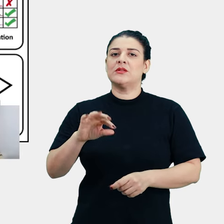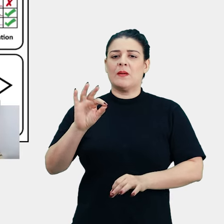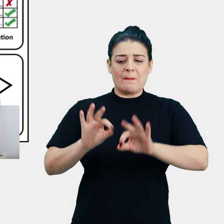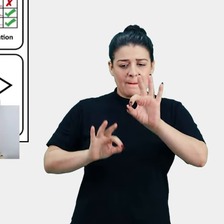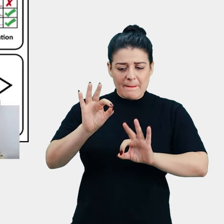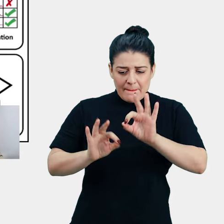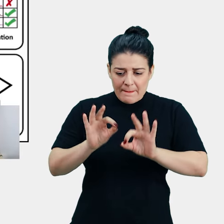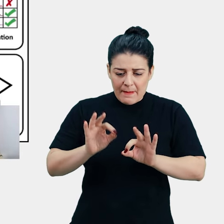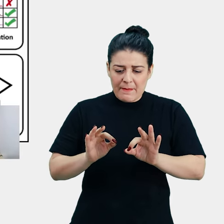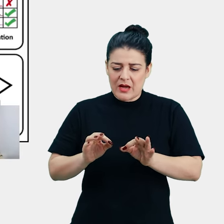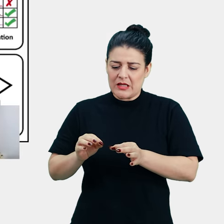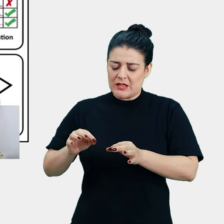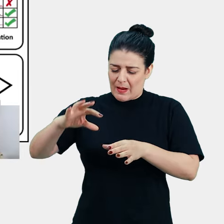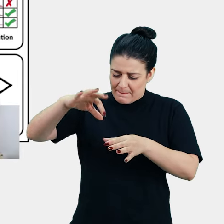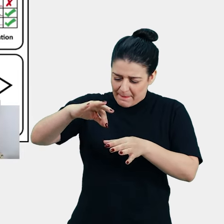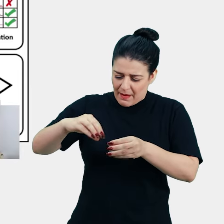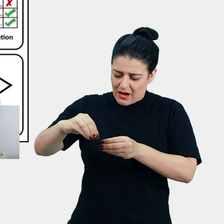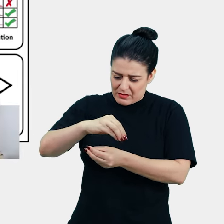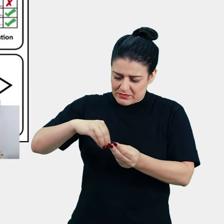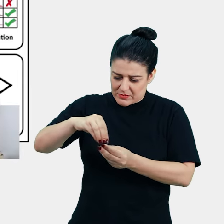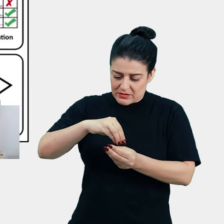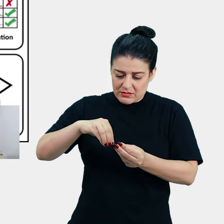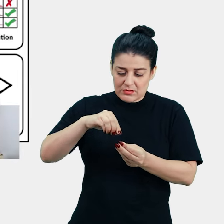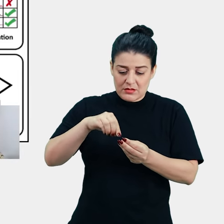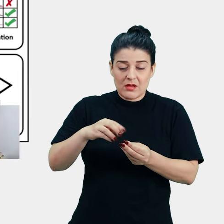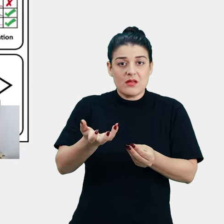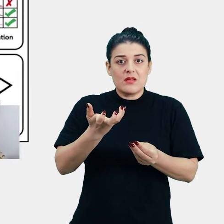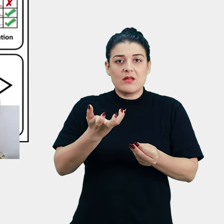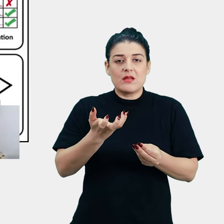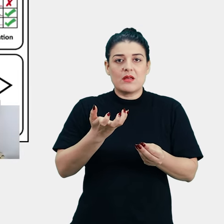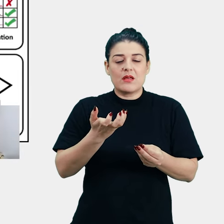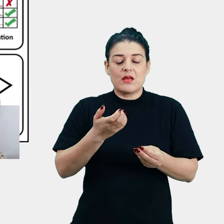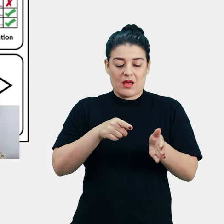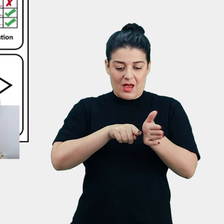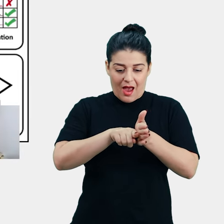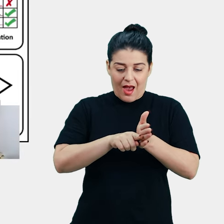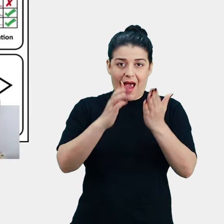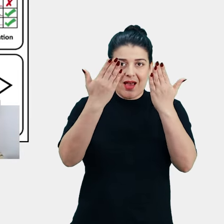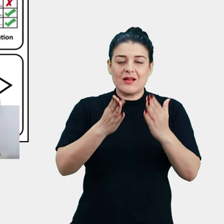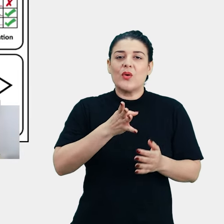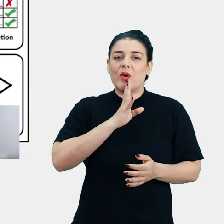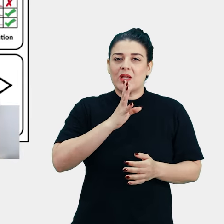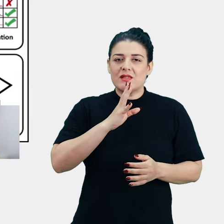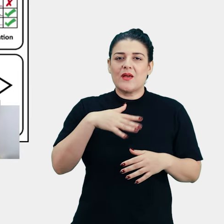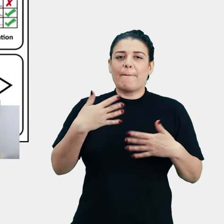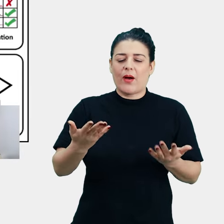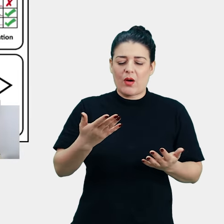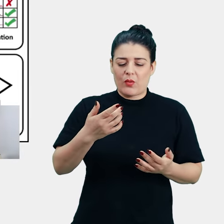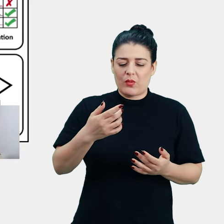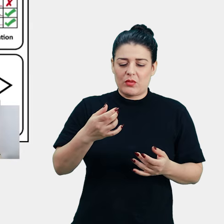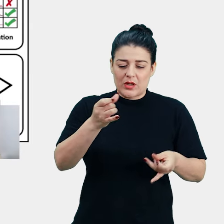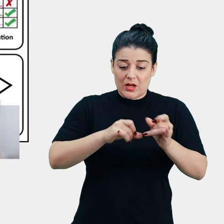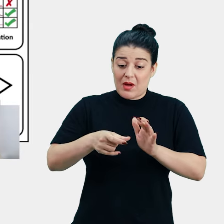o extrato dessa planta e vocês querem analisar para conhecer o perfil químico antes de encaminhar para